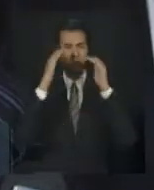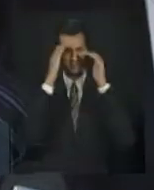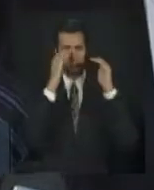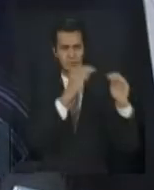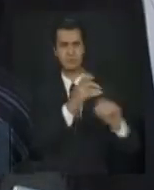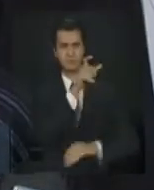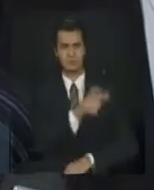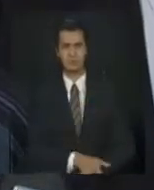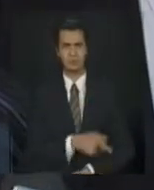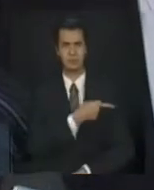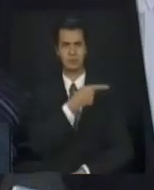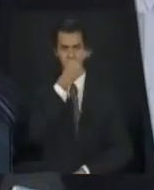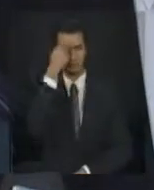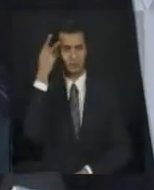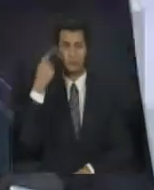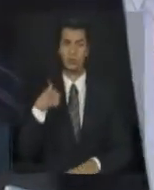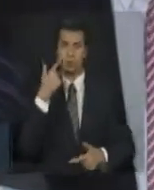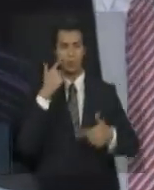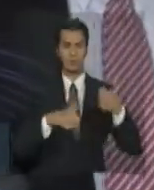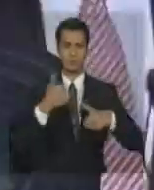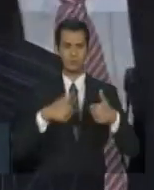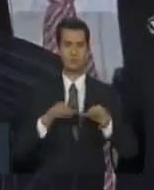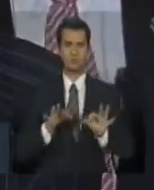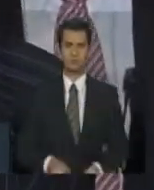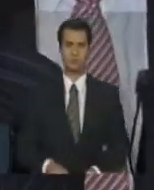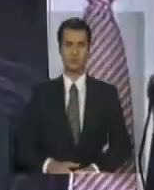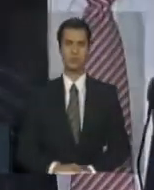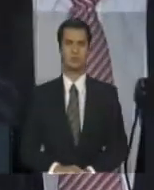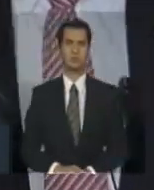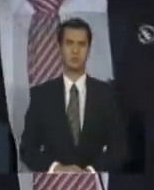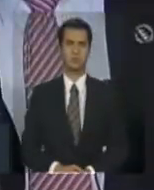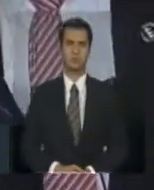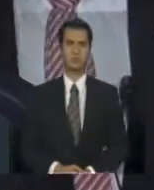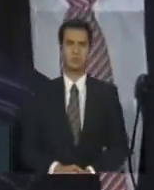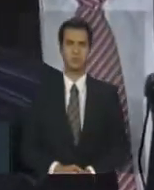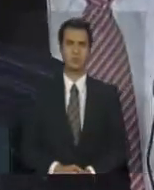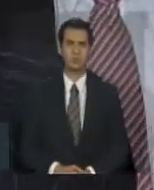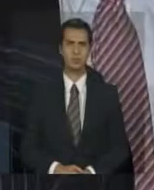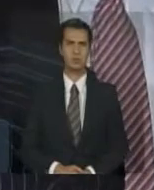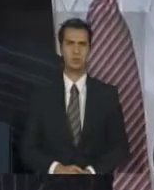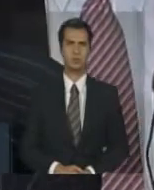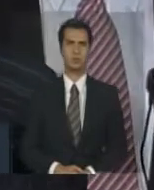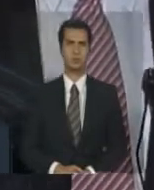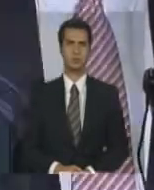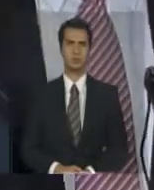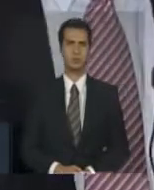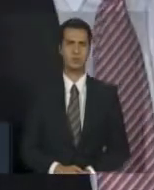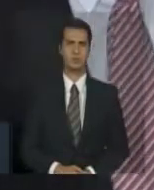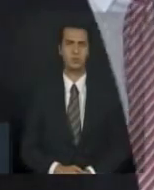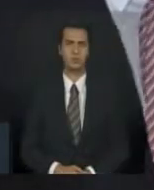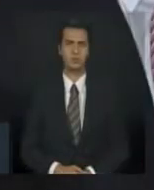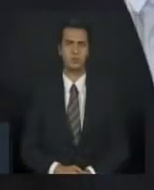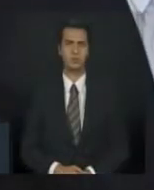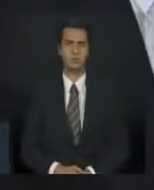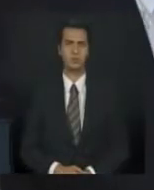faço análises muito objetivas. Então, qual que é a situação dele? A situação, só um pouquinho, a